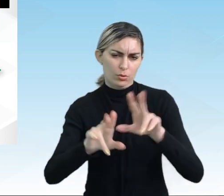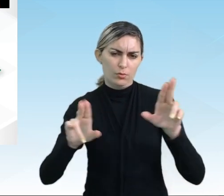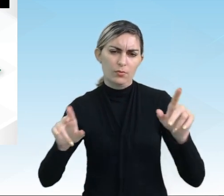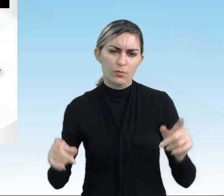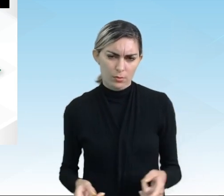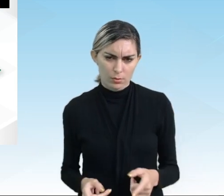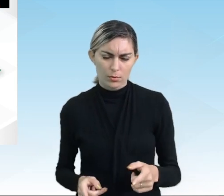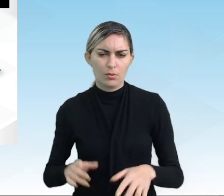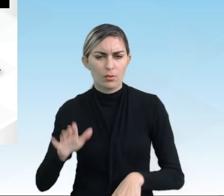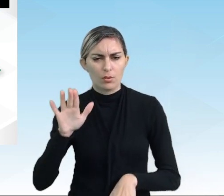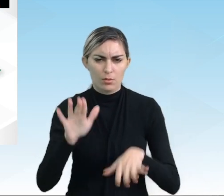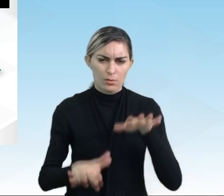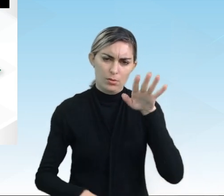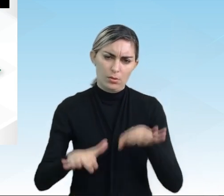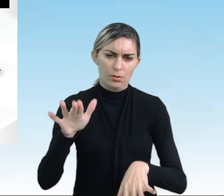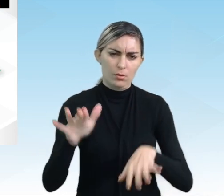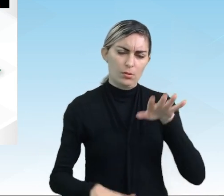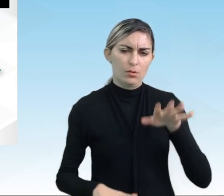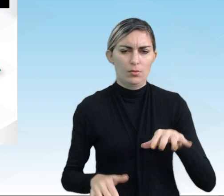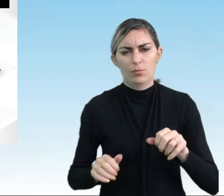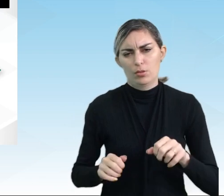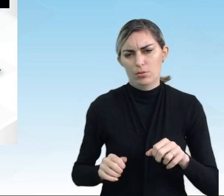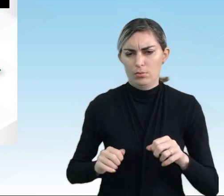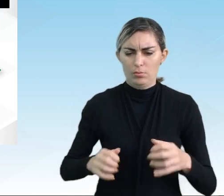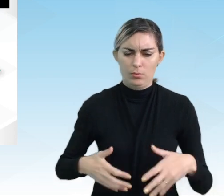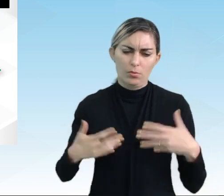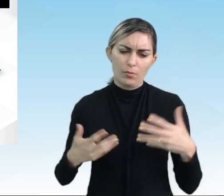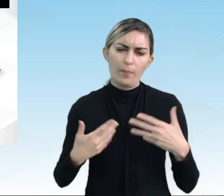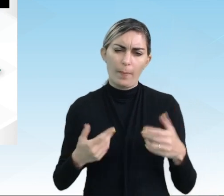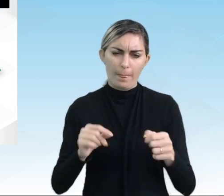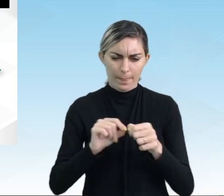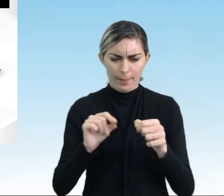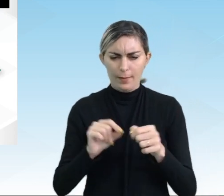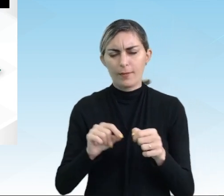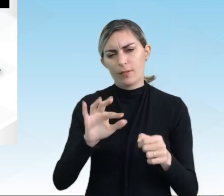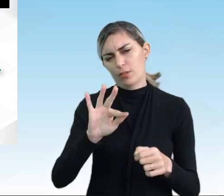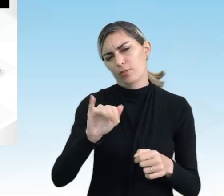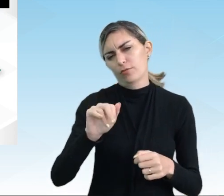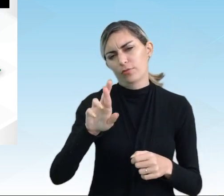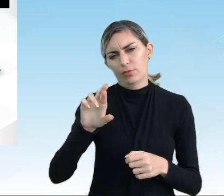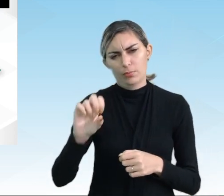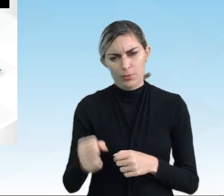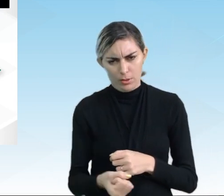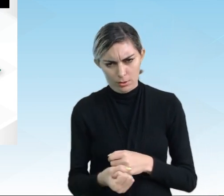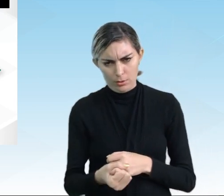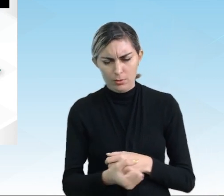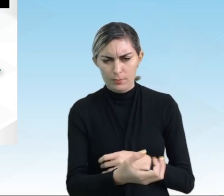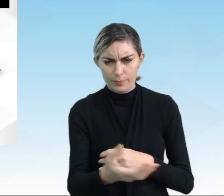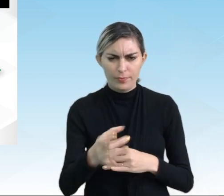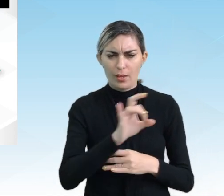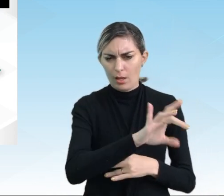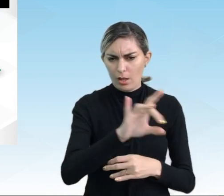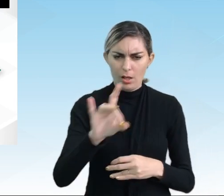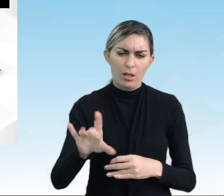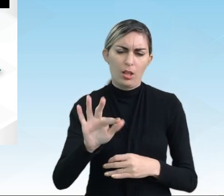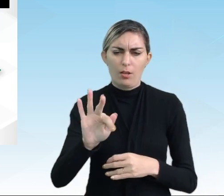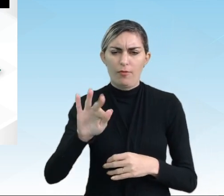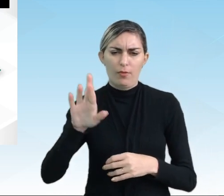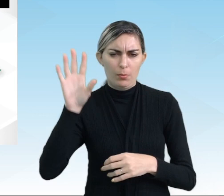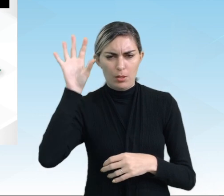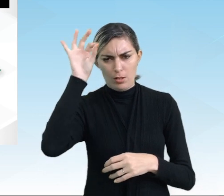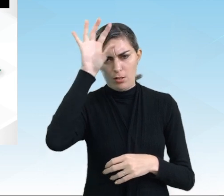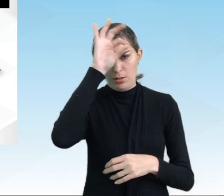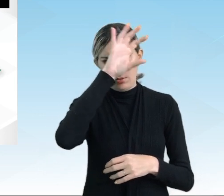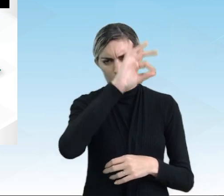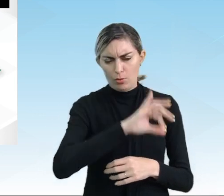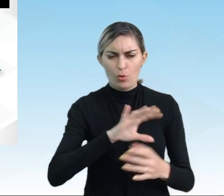graduações, dependendo da estimulação feita pelas fibras do feixe nervoso. Cada fibra nervosa